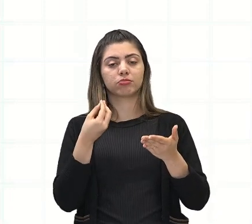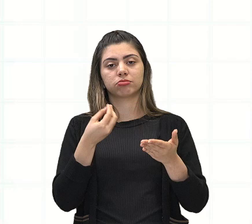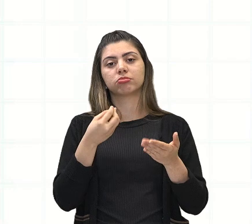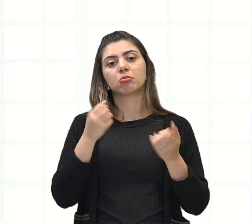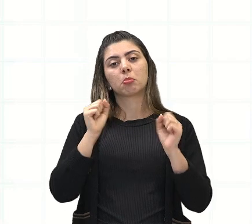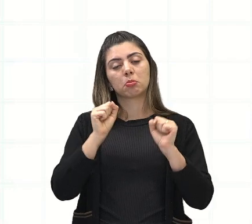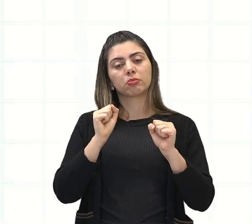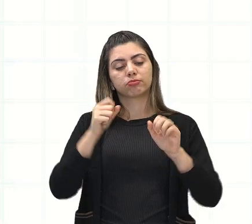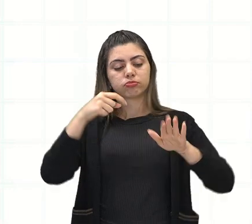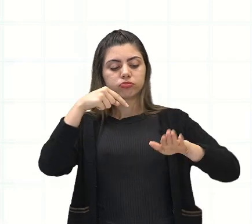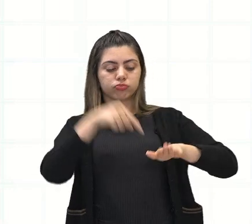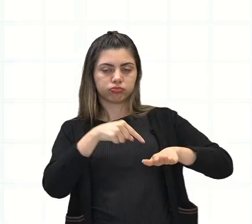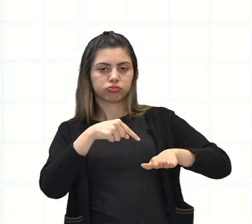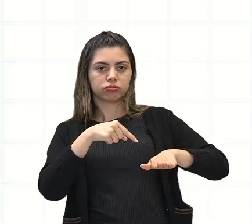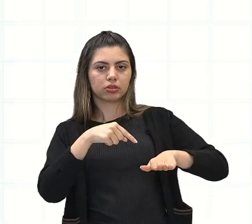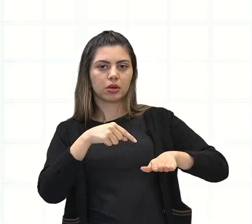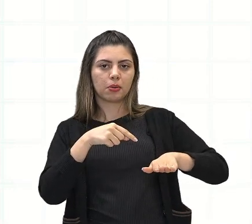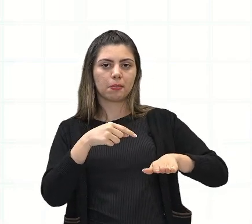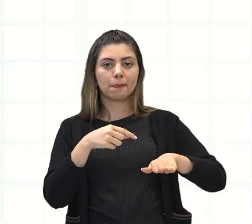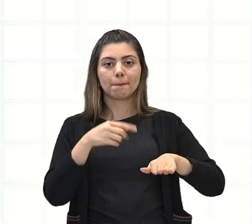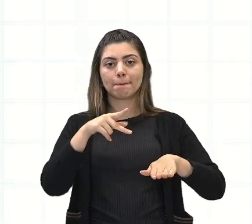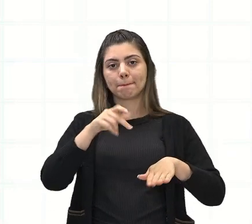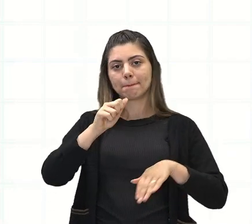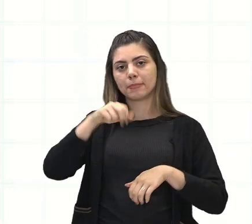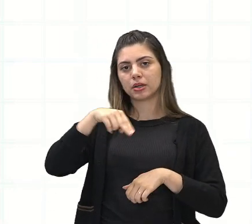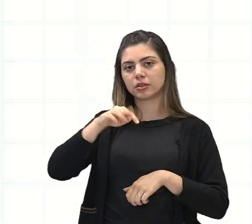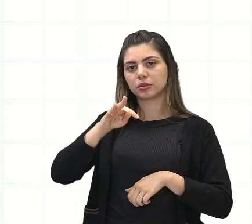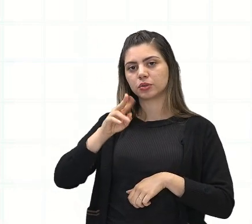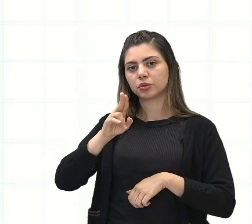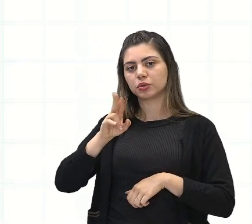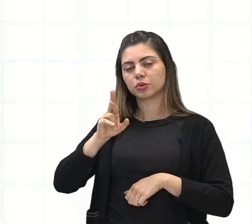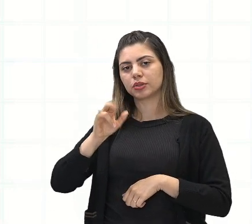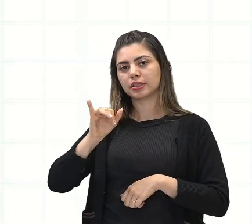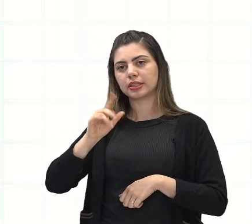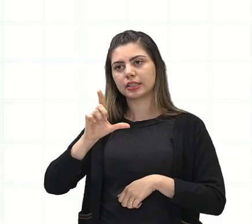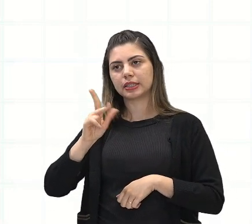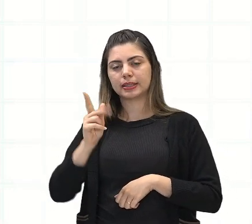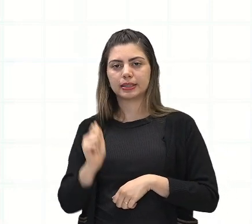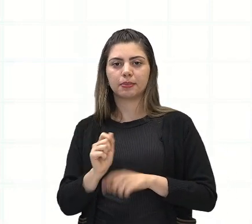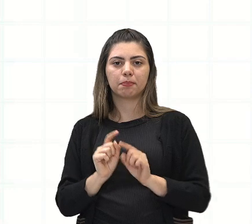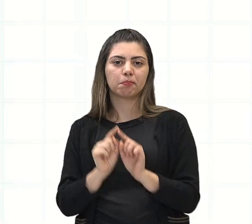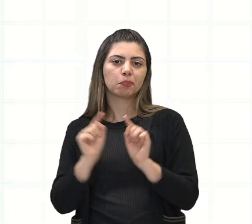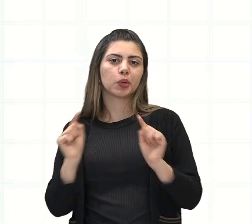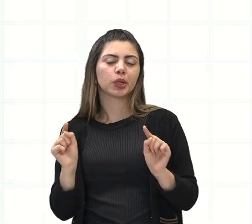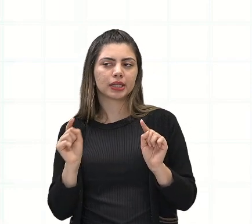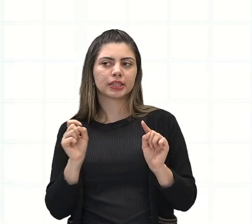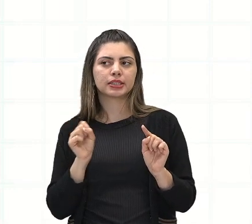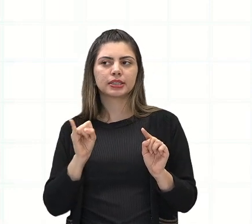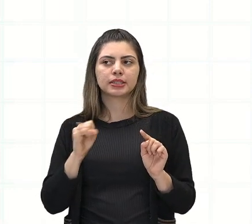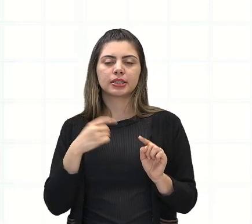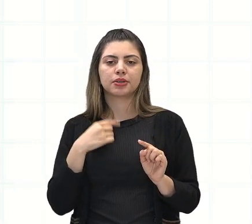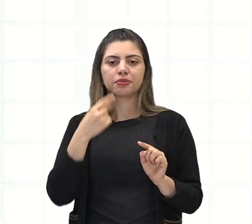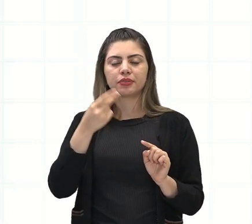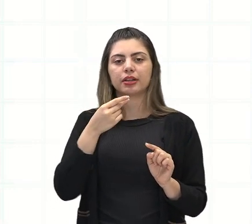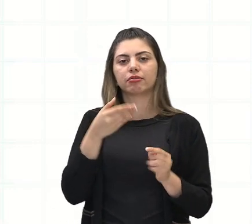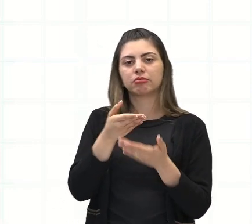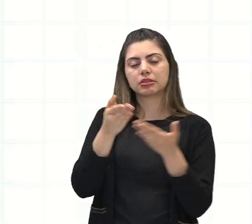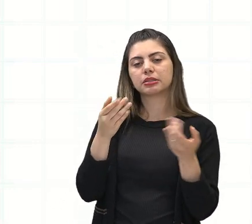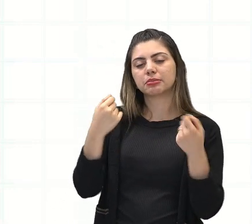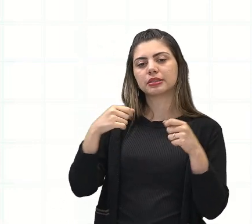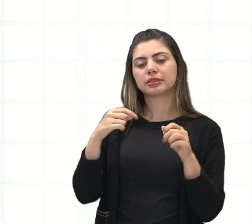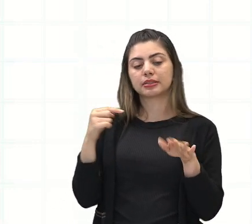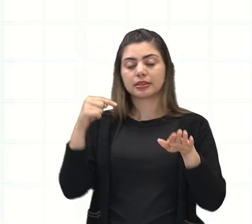vocês não vão saber onde está a sua panturrilha. Mas se eu disser para você apontar para a batata da perna, aí você vai